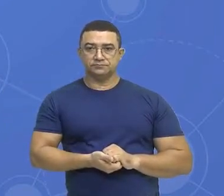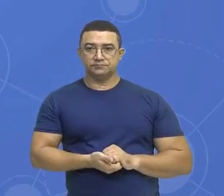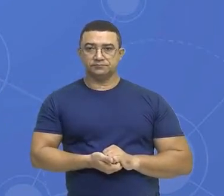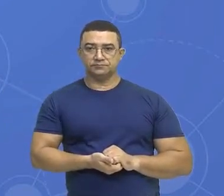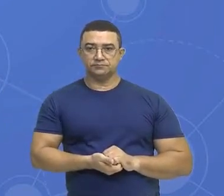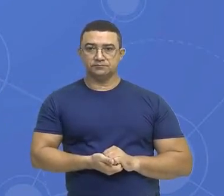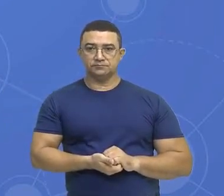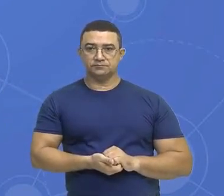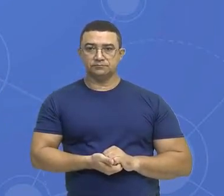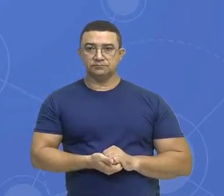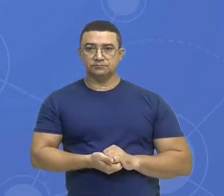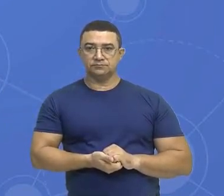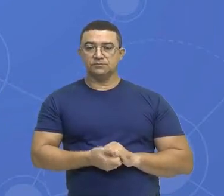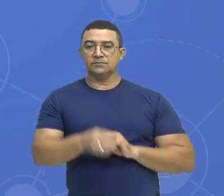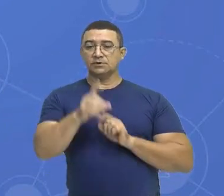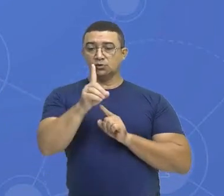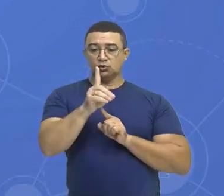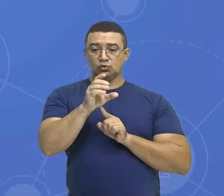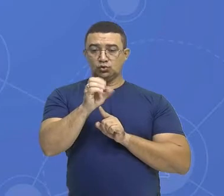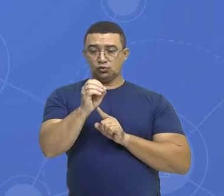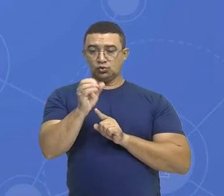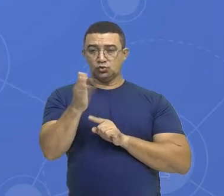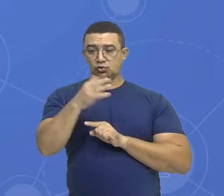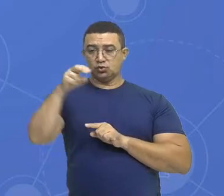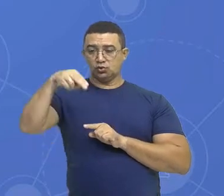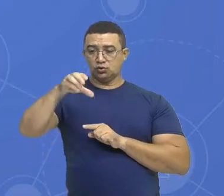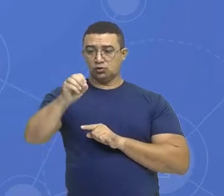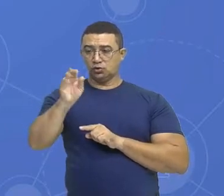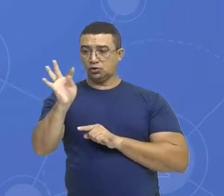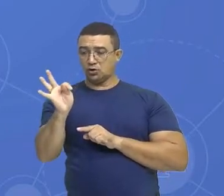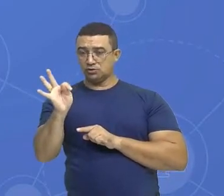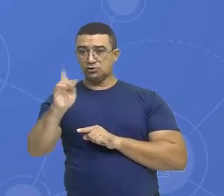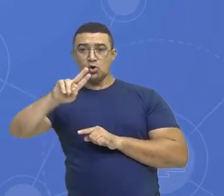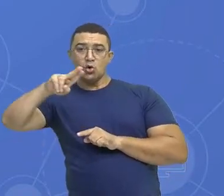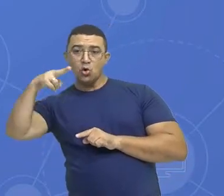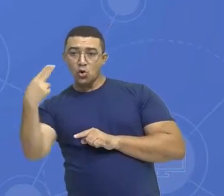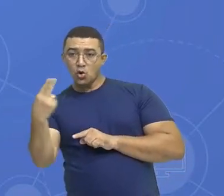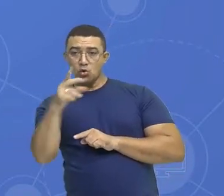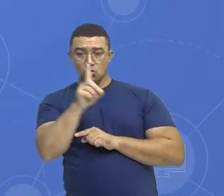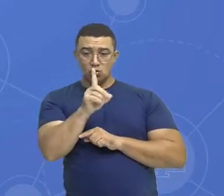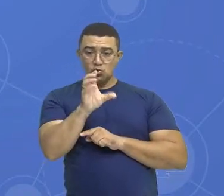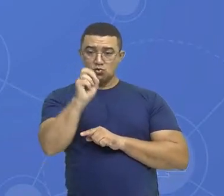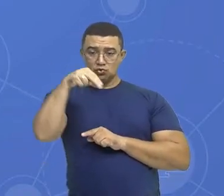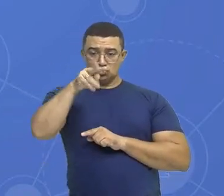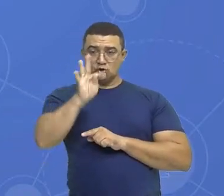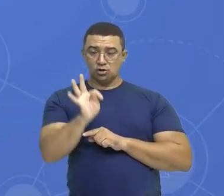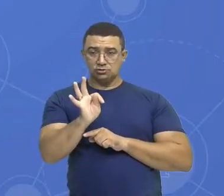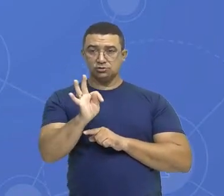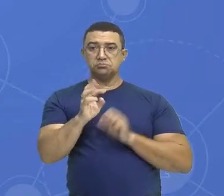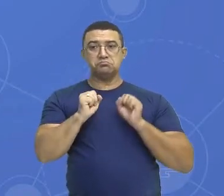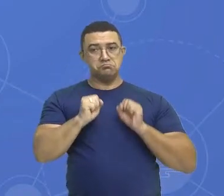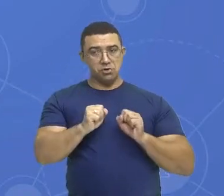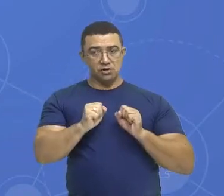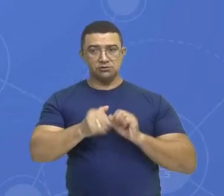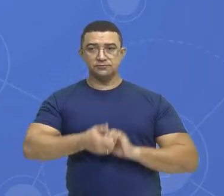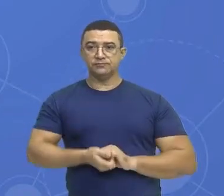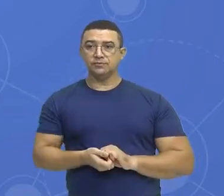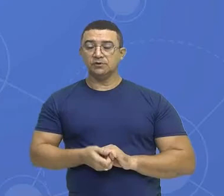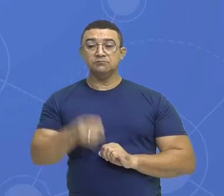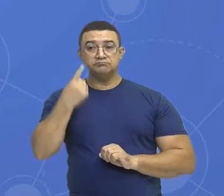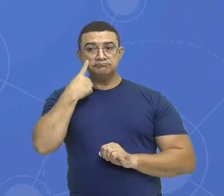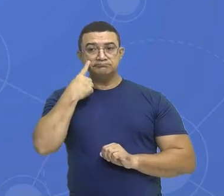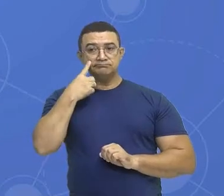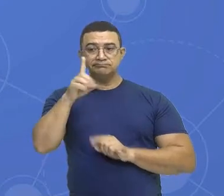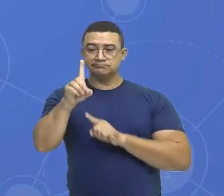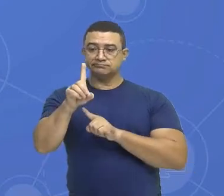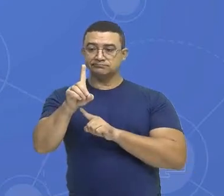está certa. Tanto do not, quanto o don't. E nós temos também, então, o does not, tá? O does not,